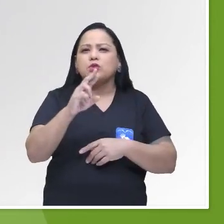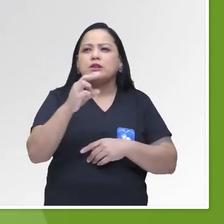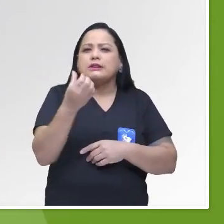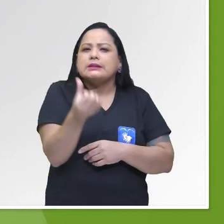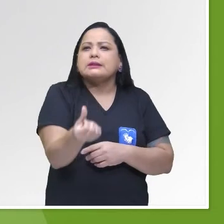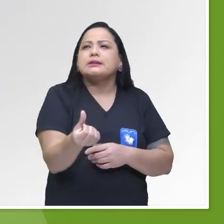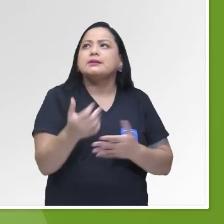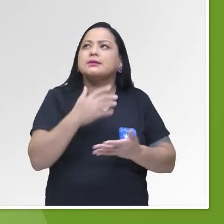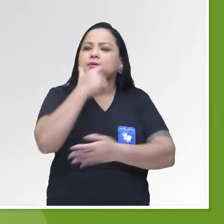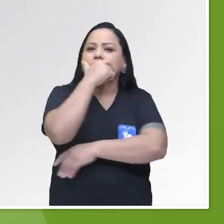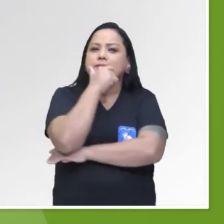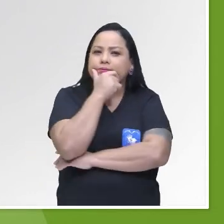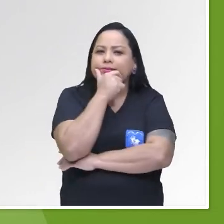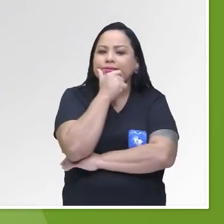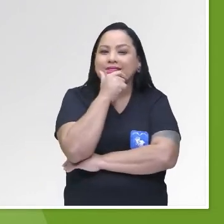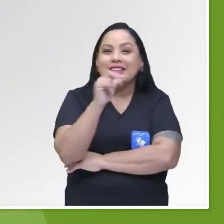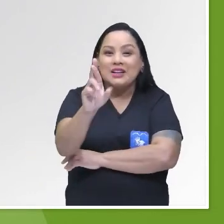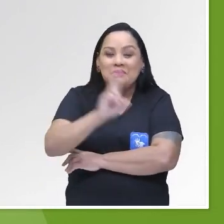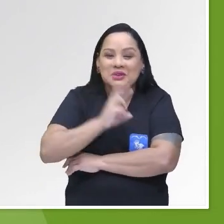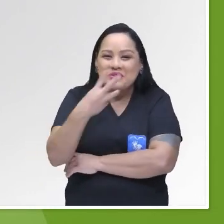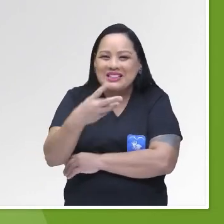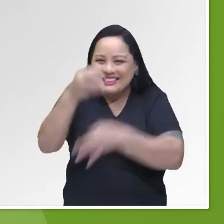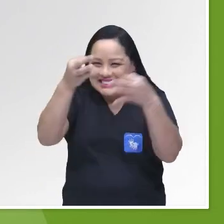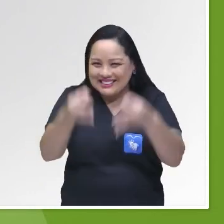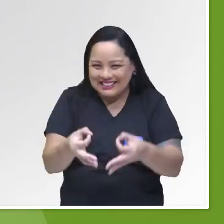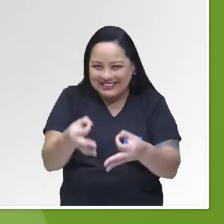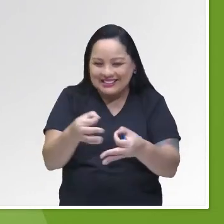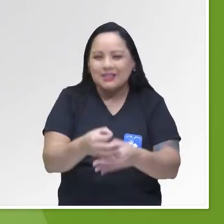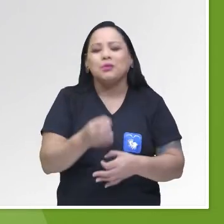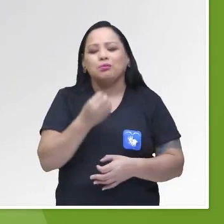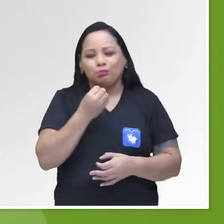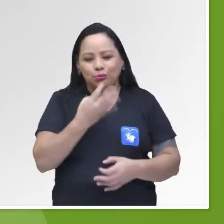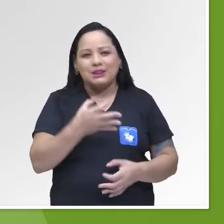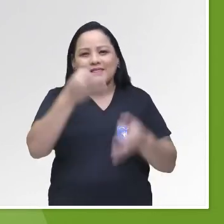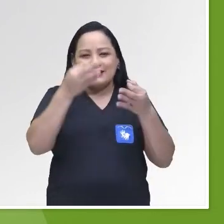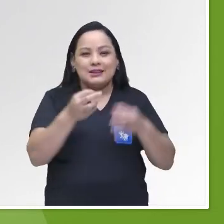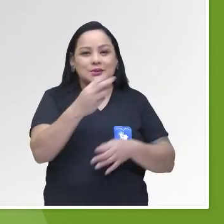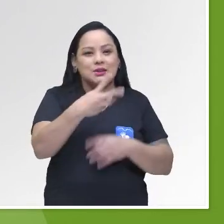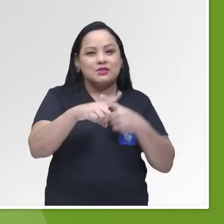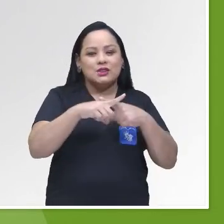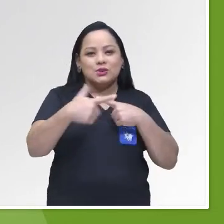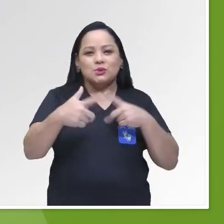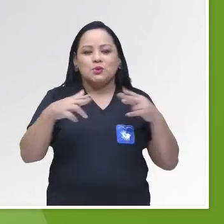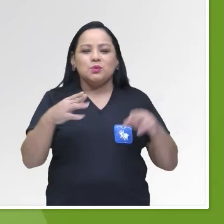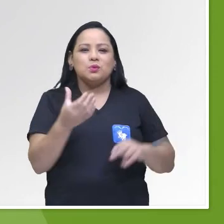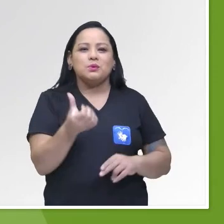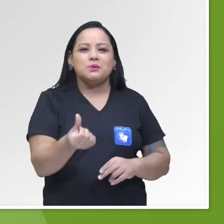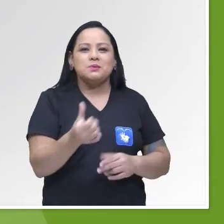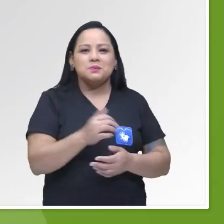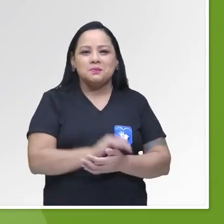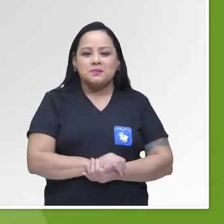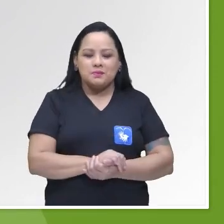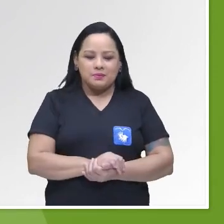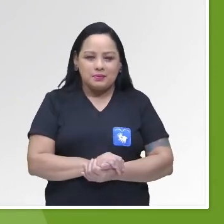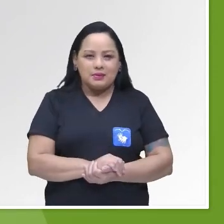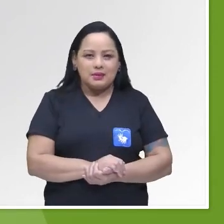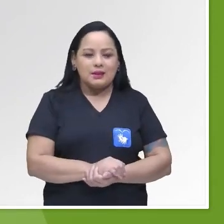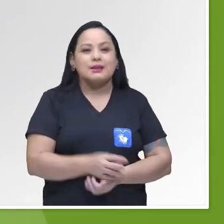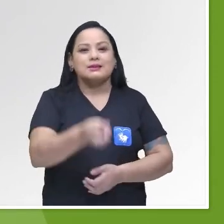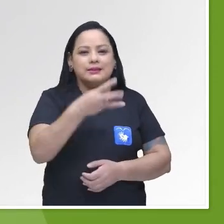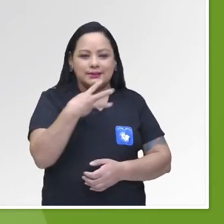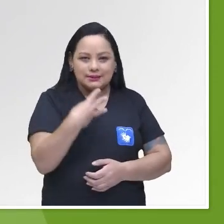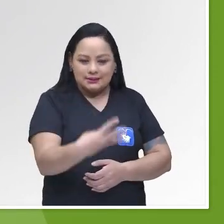6? Quem disse 3 acertou. Muito bem, 3 vezes 2, 6. E